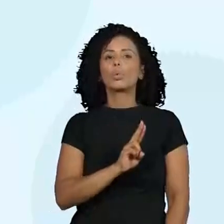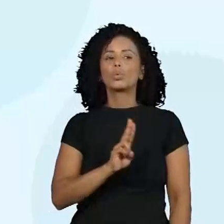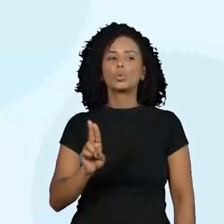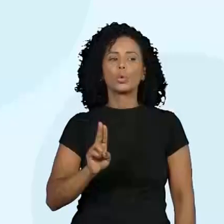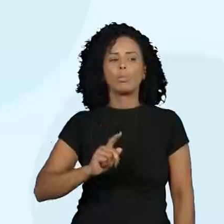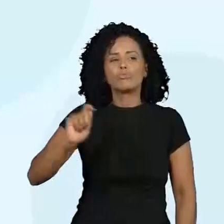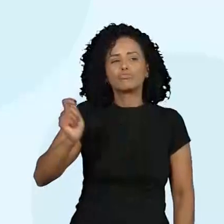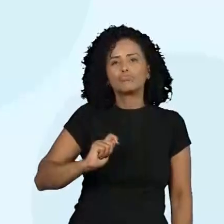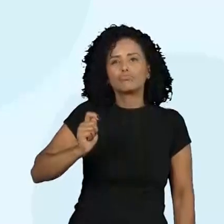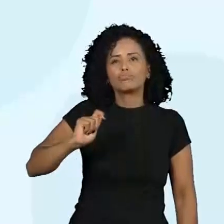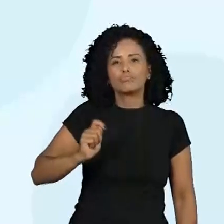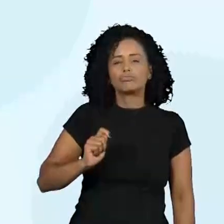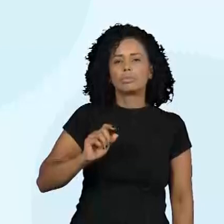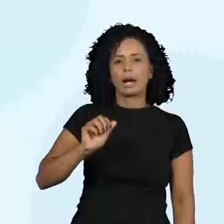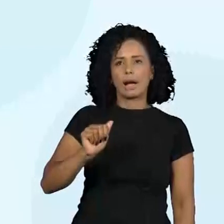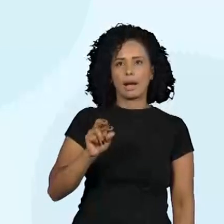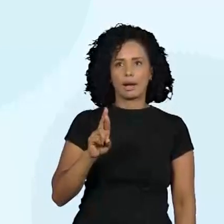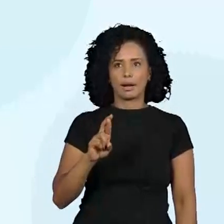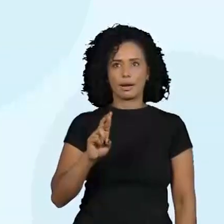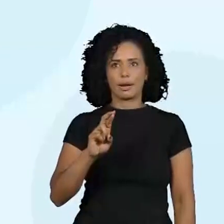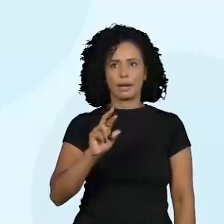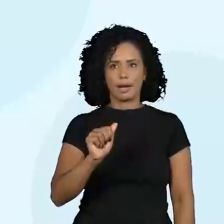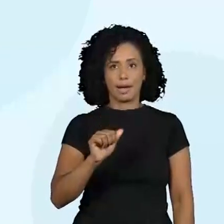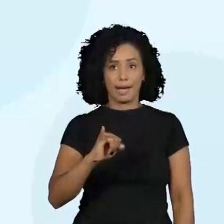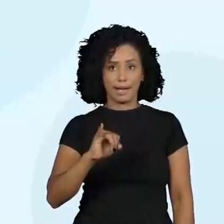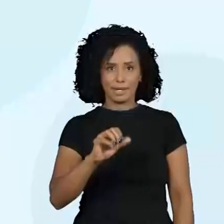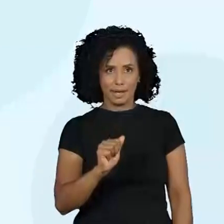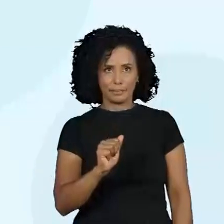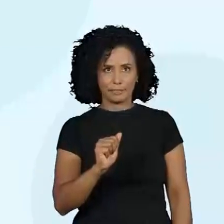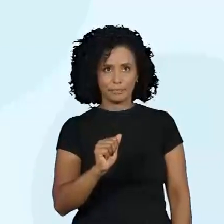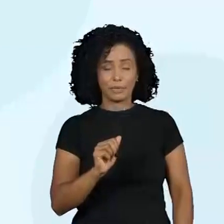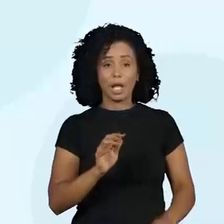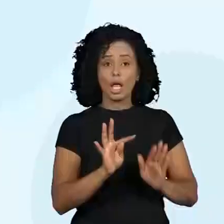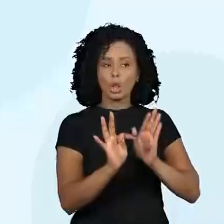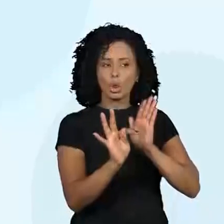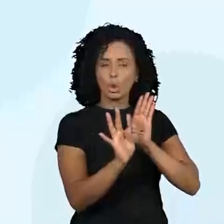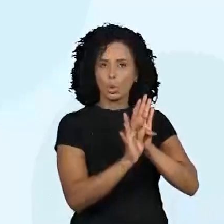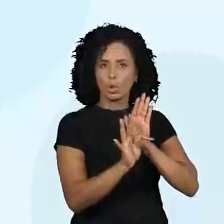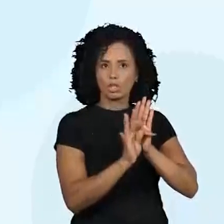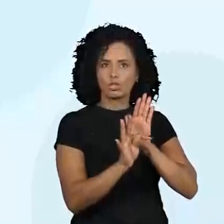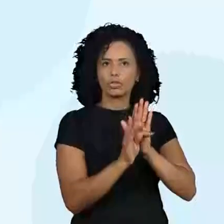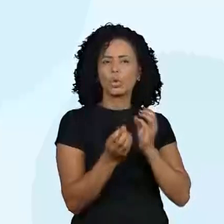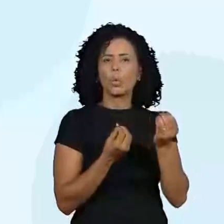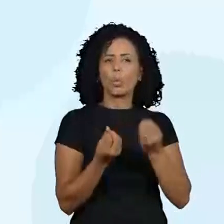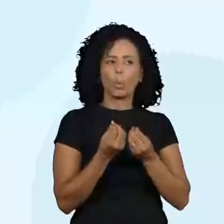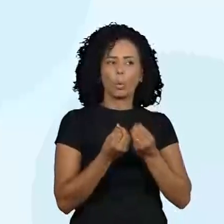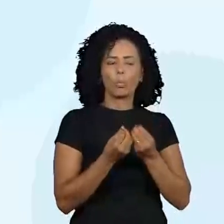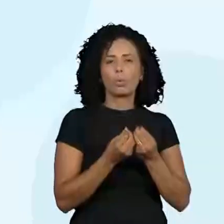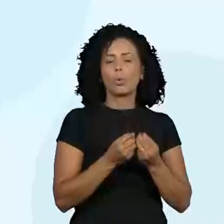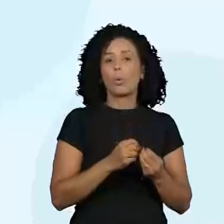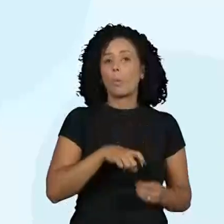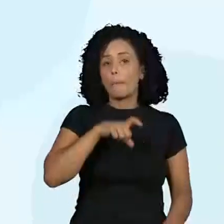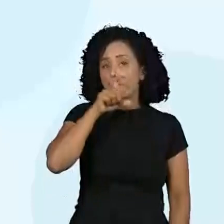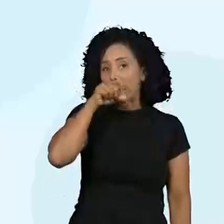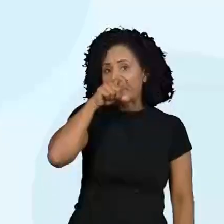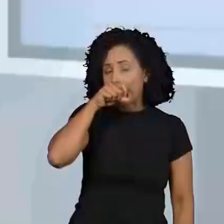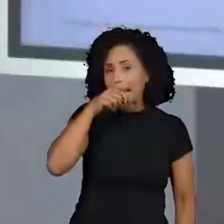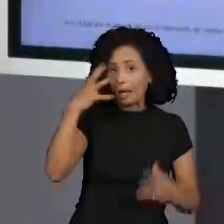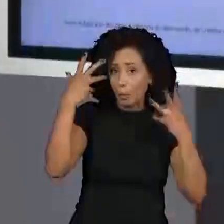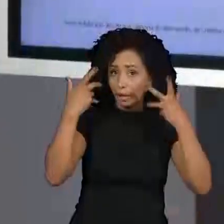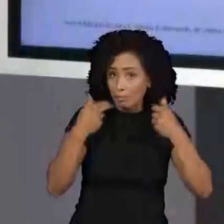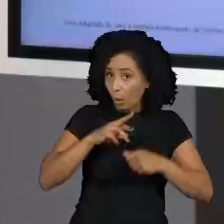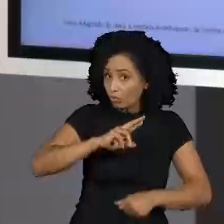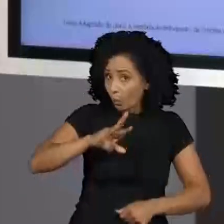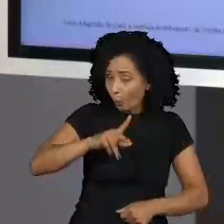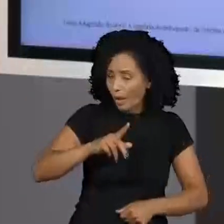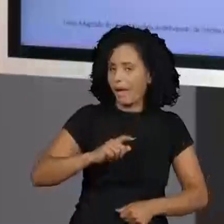Em Tocantins, papagaio ou pucheta. E aí, pessoal, da origem aí da família de vocês, a